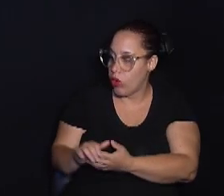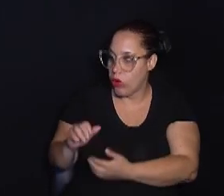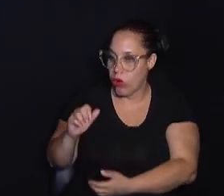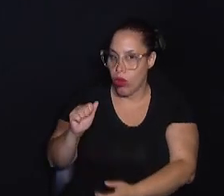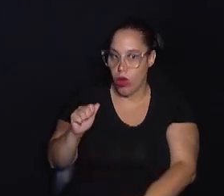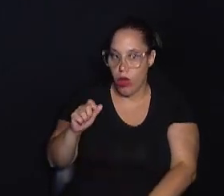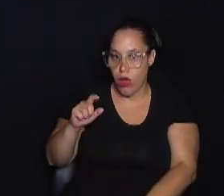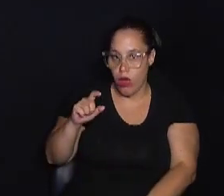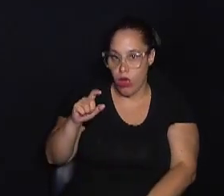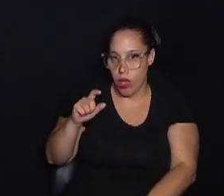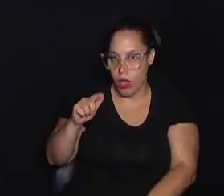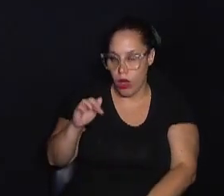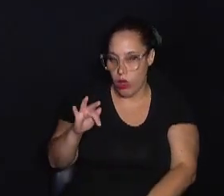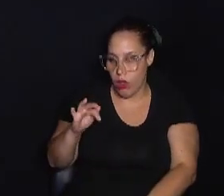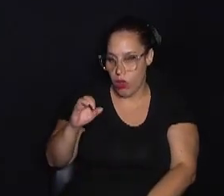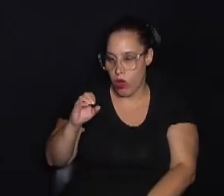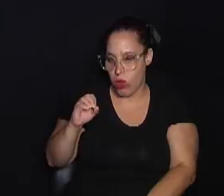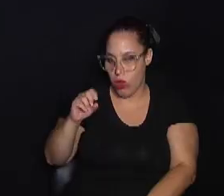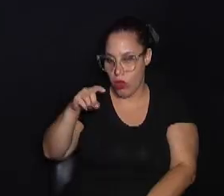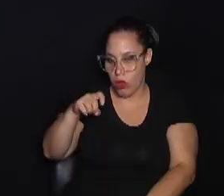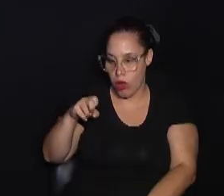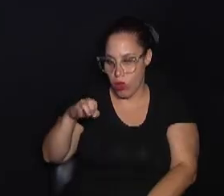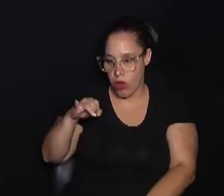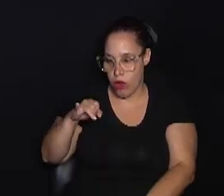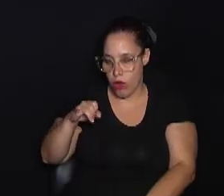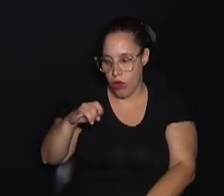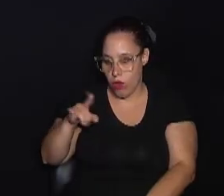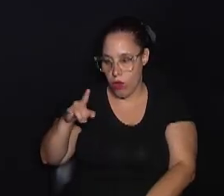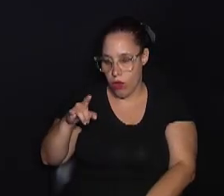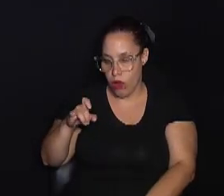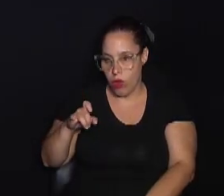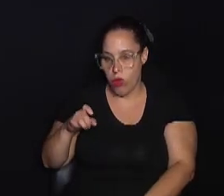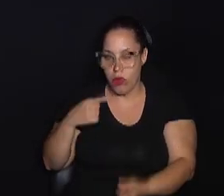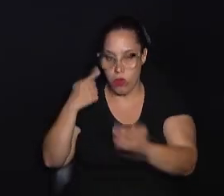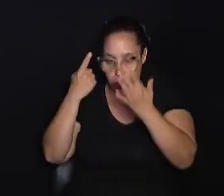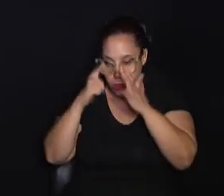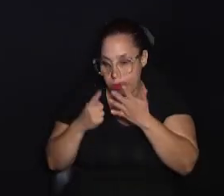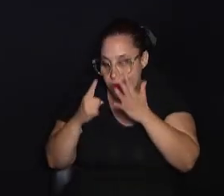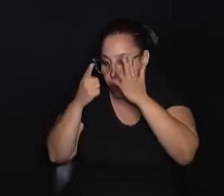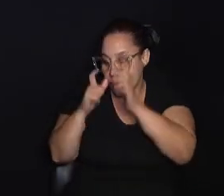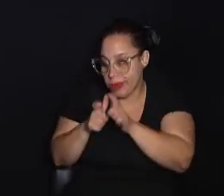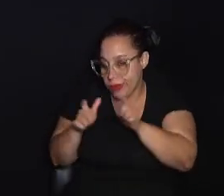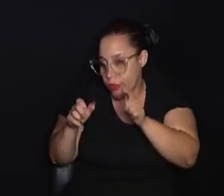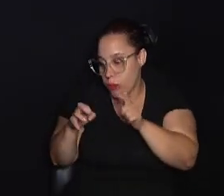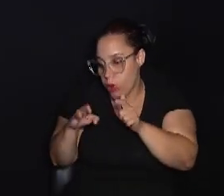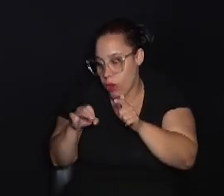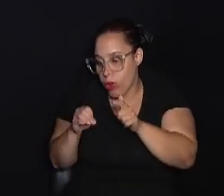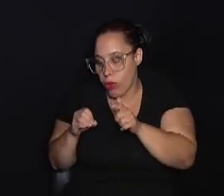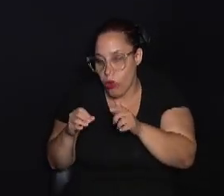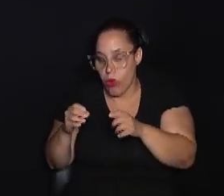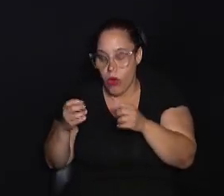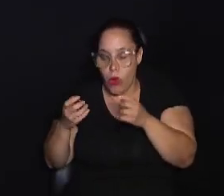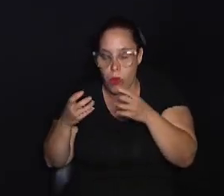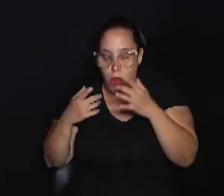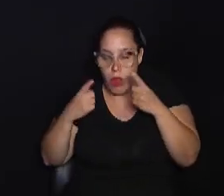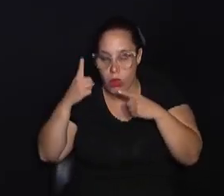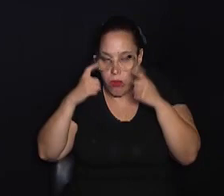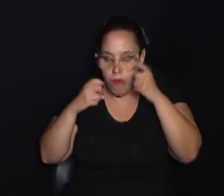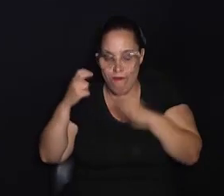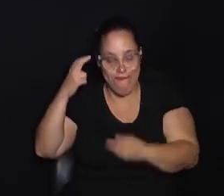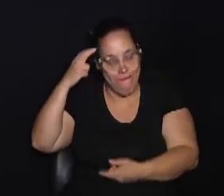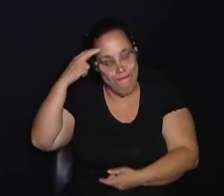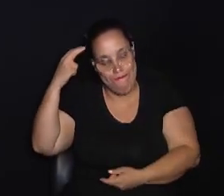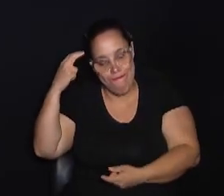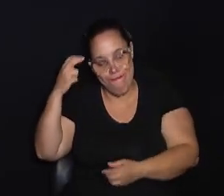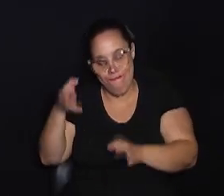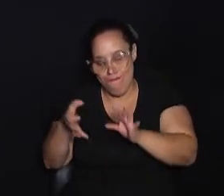é um bloco, é muito conhecido como um bloco de carnaval, mas na verdade ele é muito mais amplo que um bloco de carnaval, né? Ele é uma expressão cultural, uma